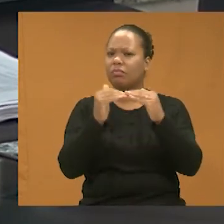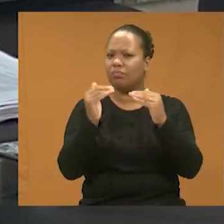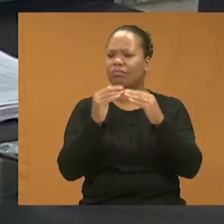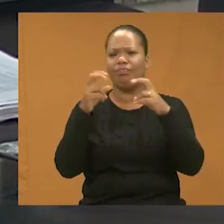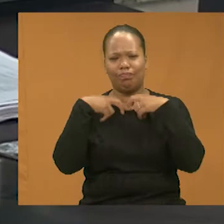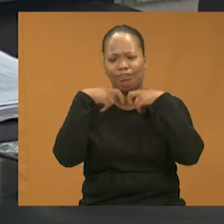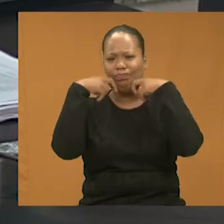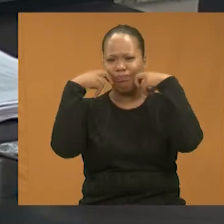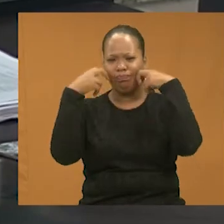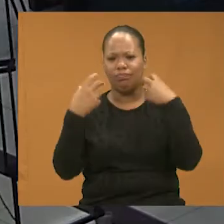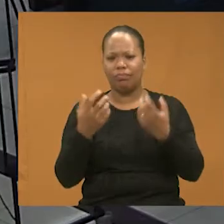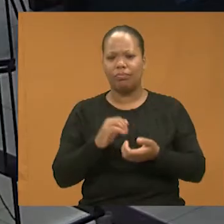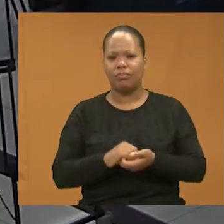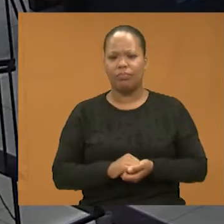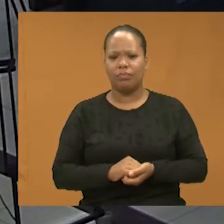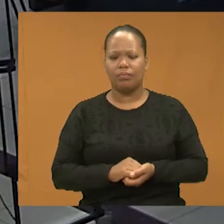que está acontecendo.